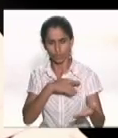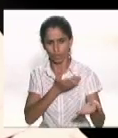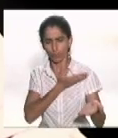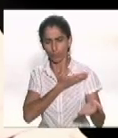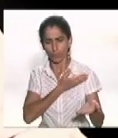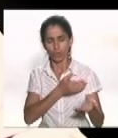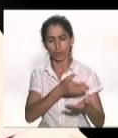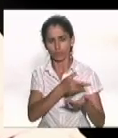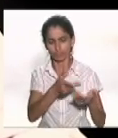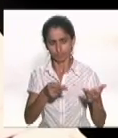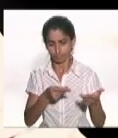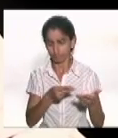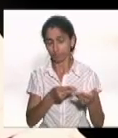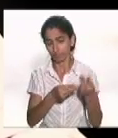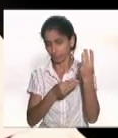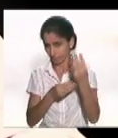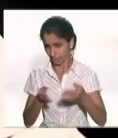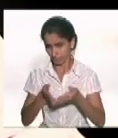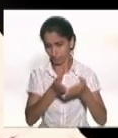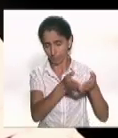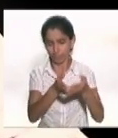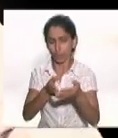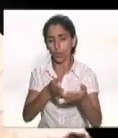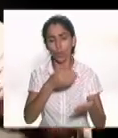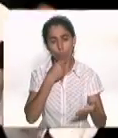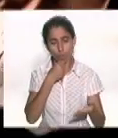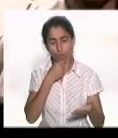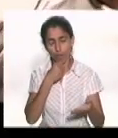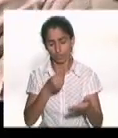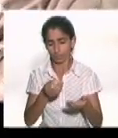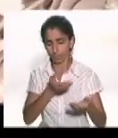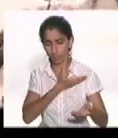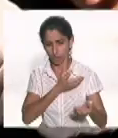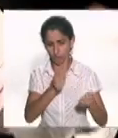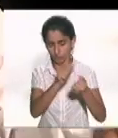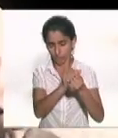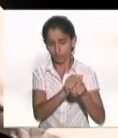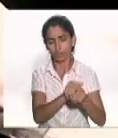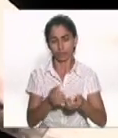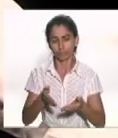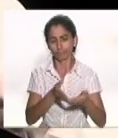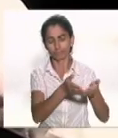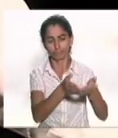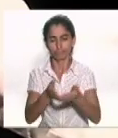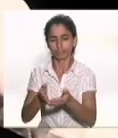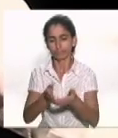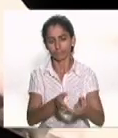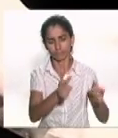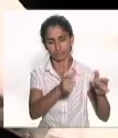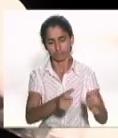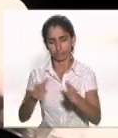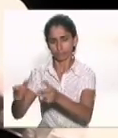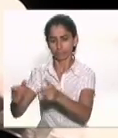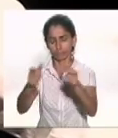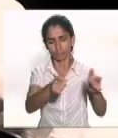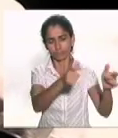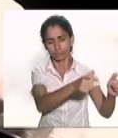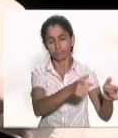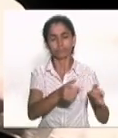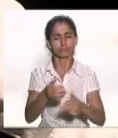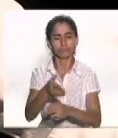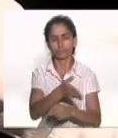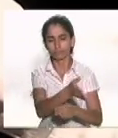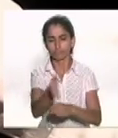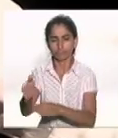Andréa, 3 navios italianos. Eu fui no Eugênio C, que era o Pompa. Chegamos lá, chegamos andando